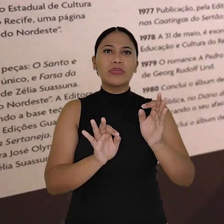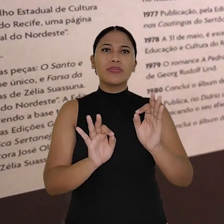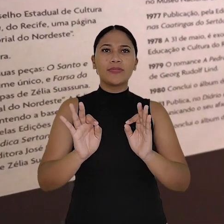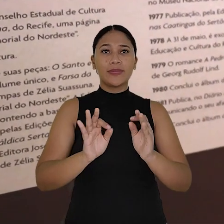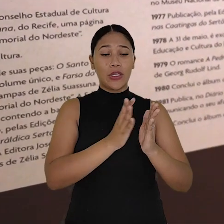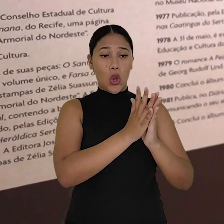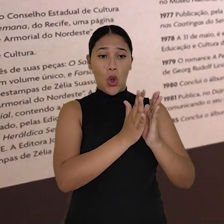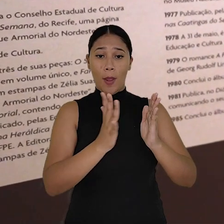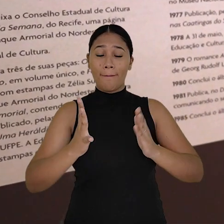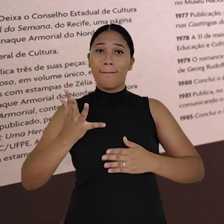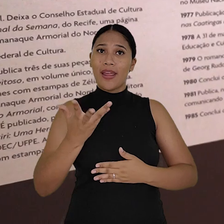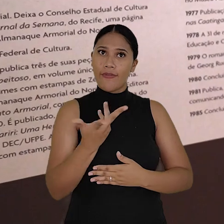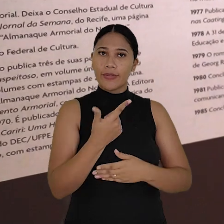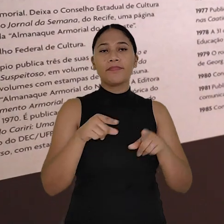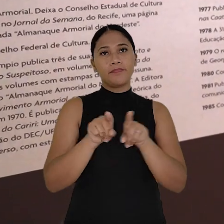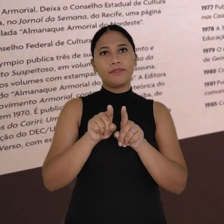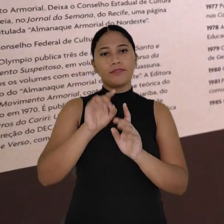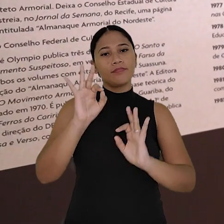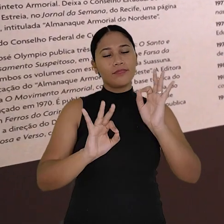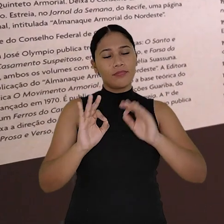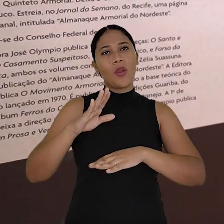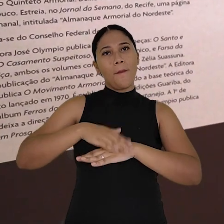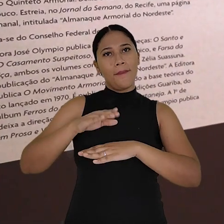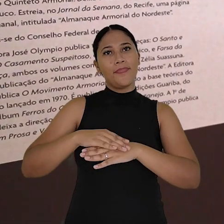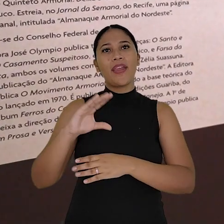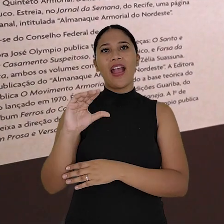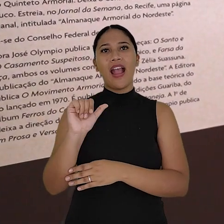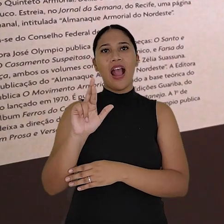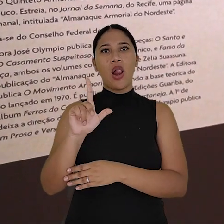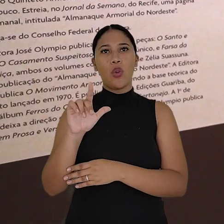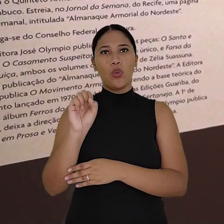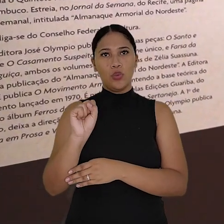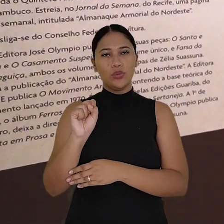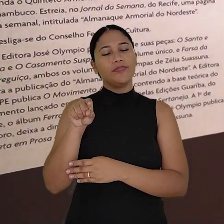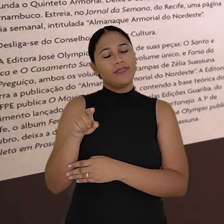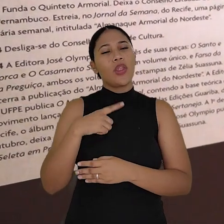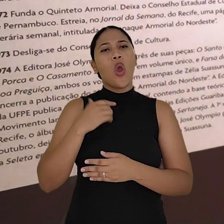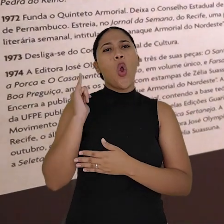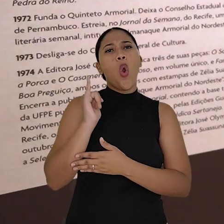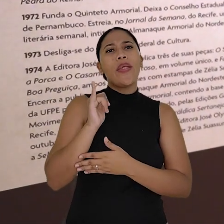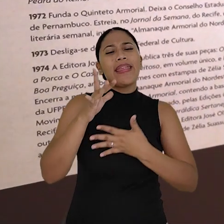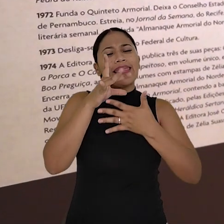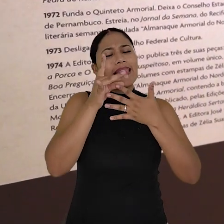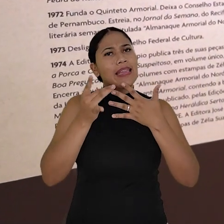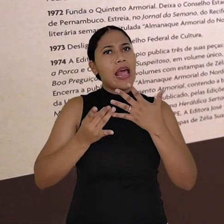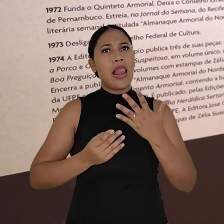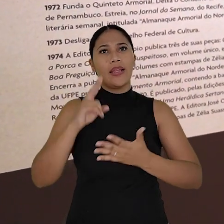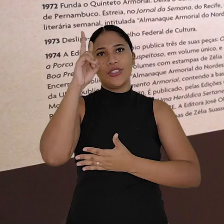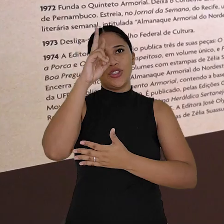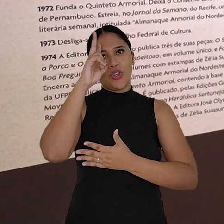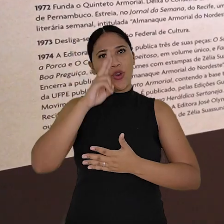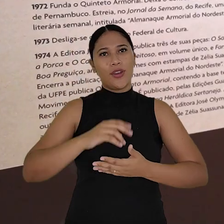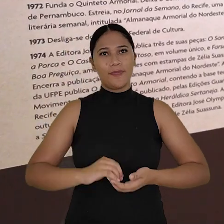toda essa cronologia maravilhosa também foi elaborada pelo Carlos Newton, então conta